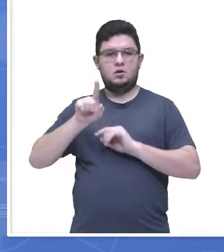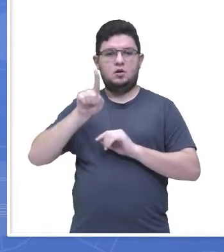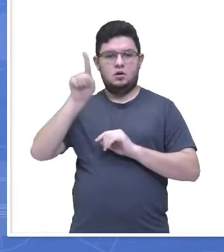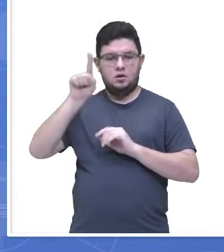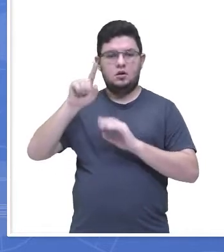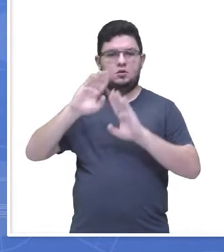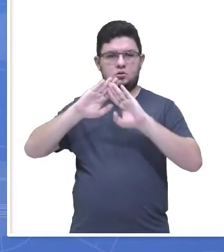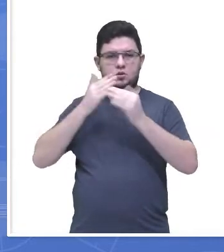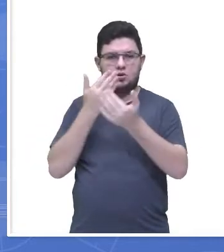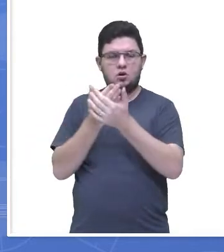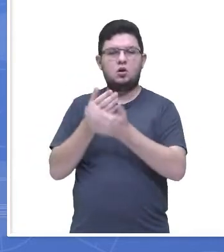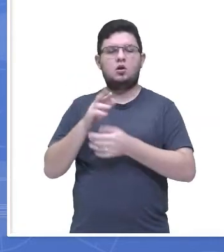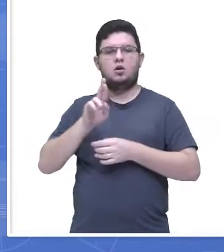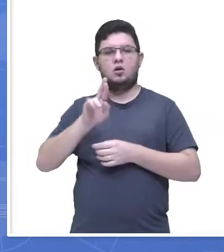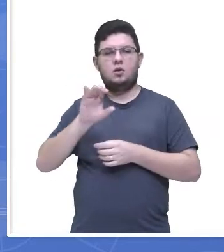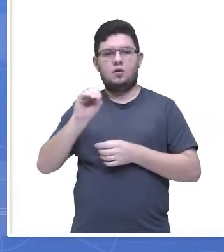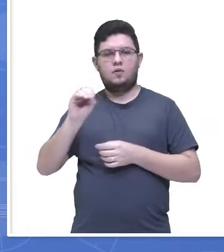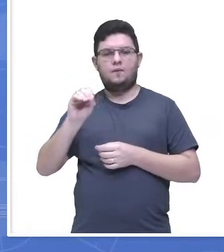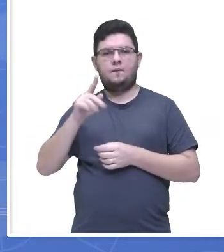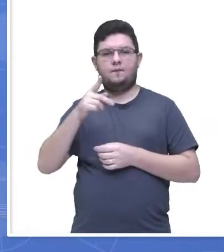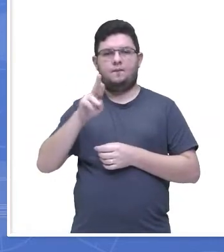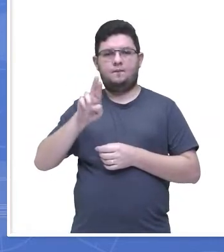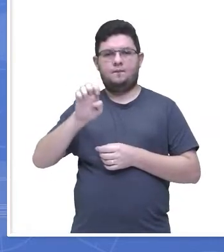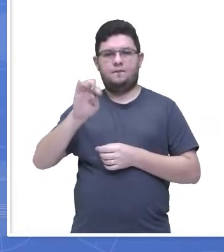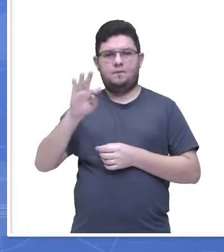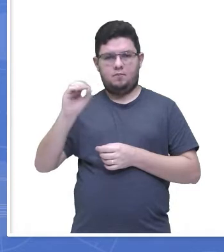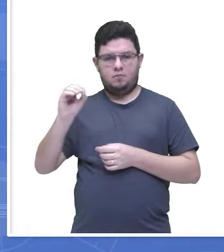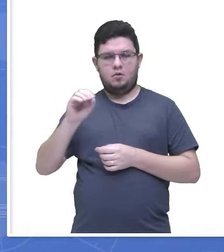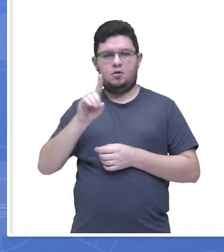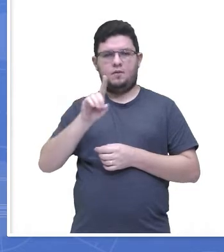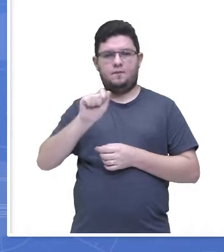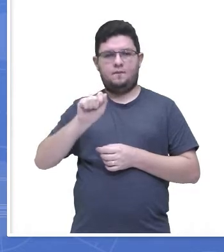e de continuidade,